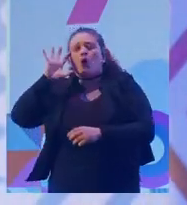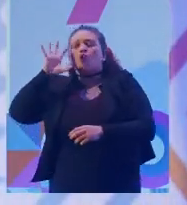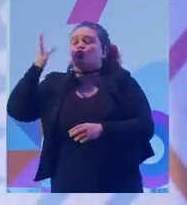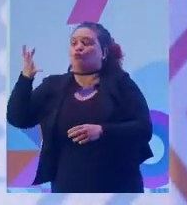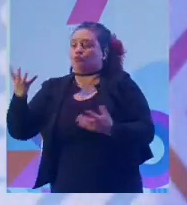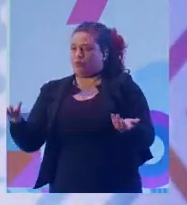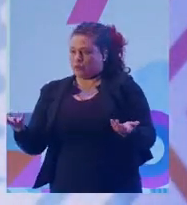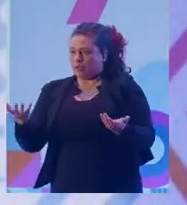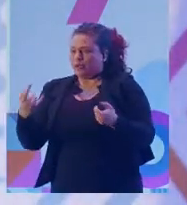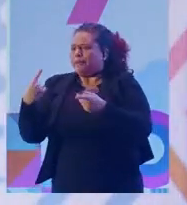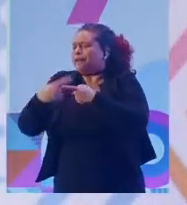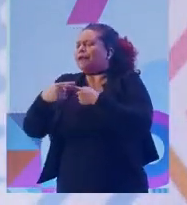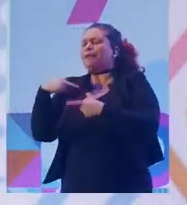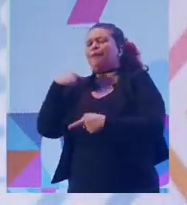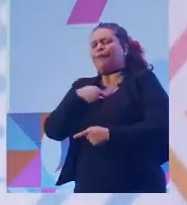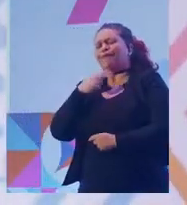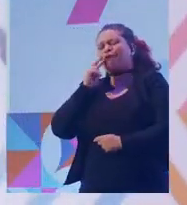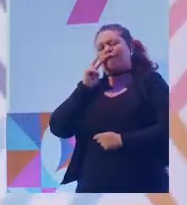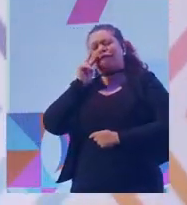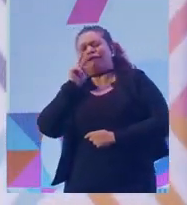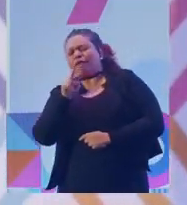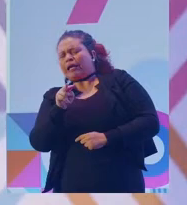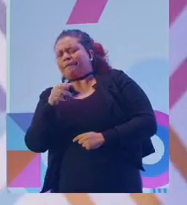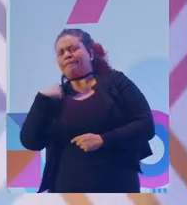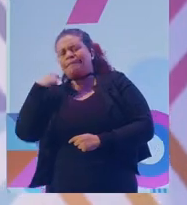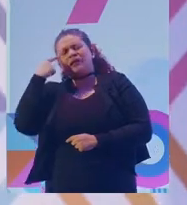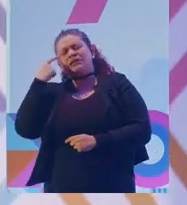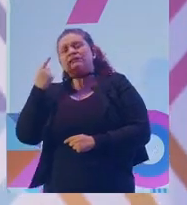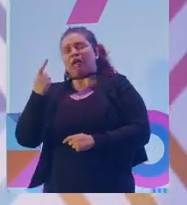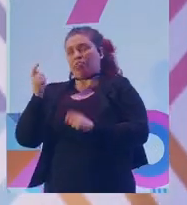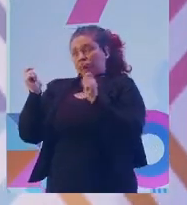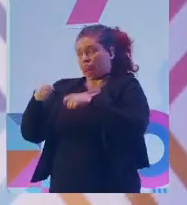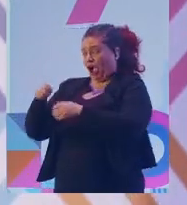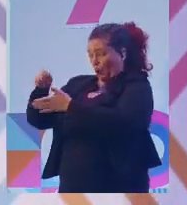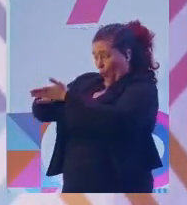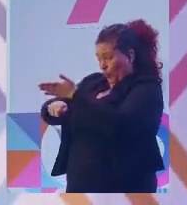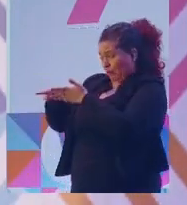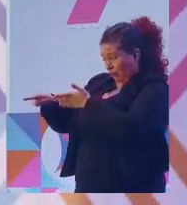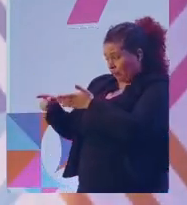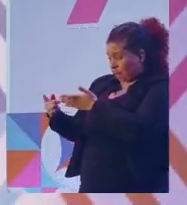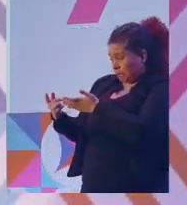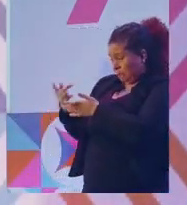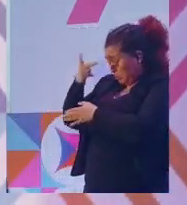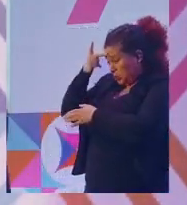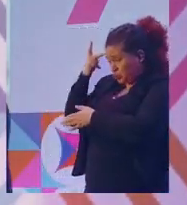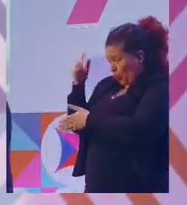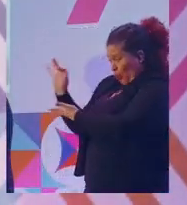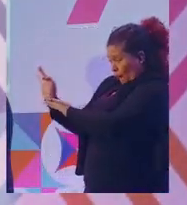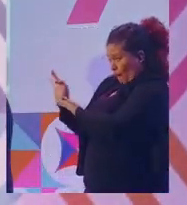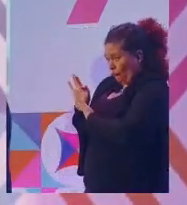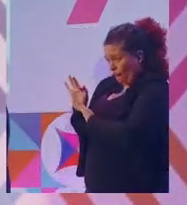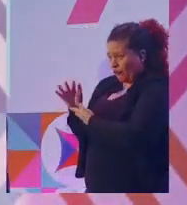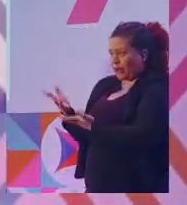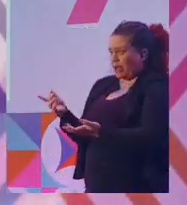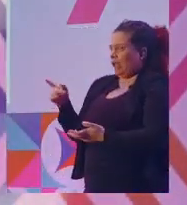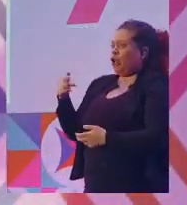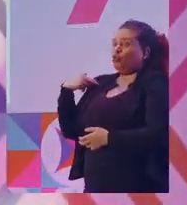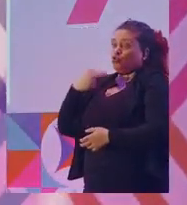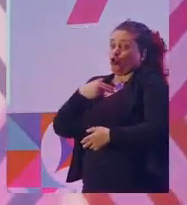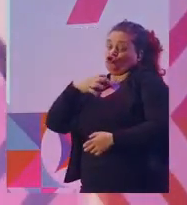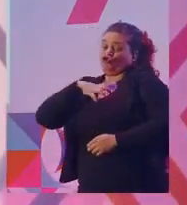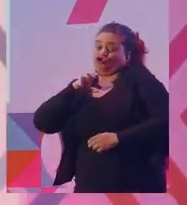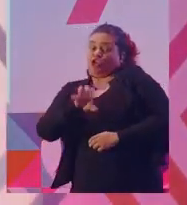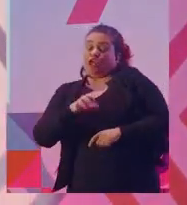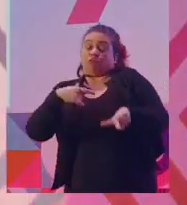nós pensamos e falamos, tá bom, vamos contratar um fornecedor, vamos trabalhar assim, a